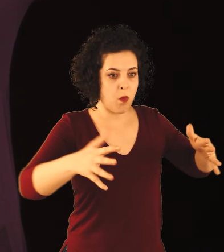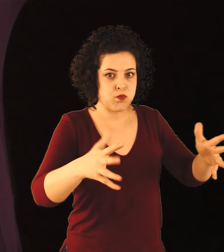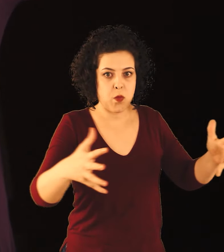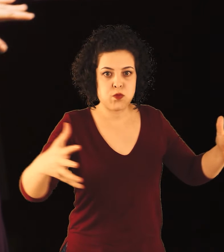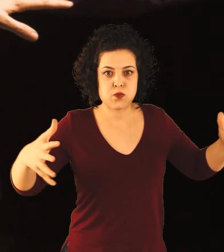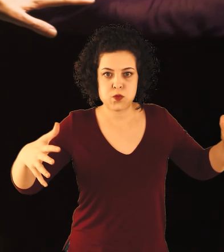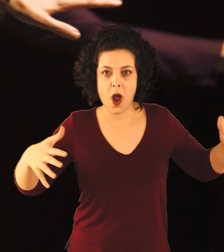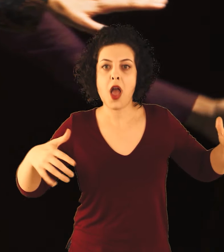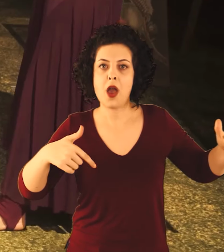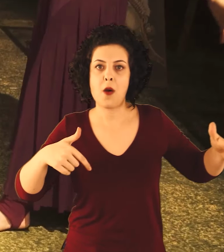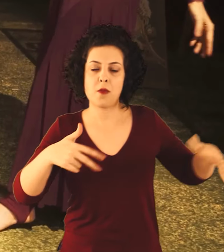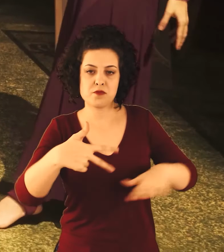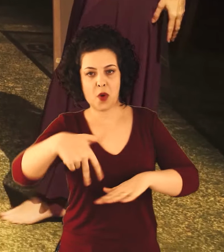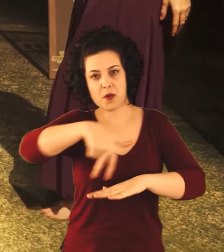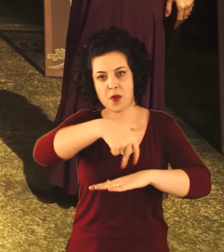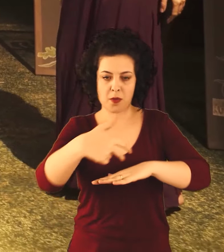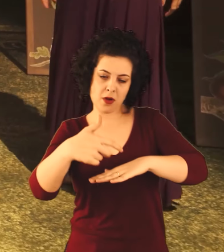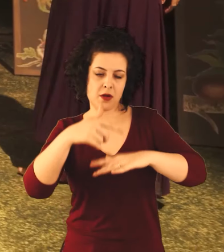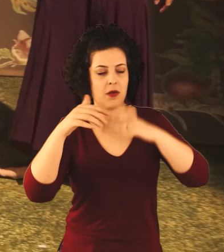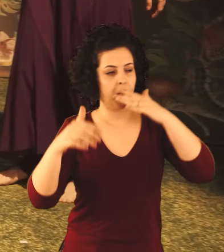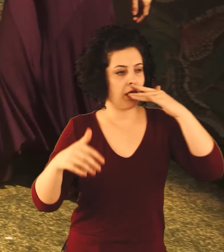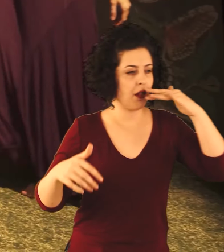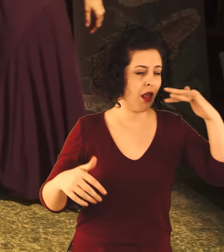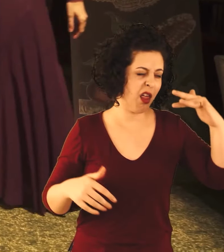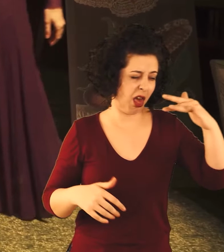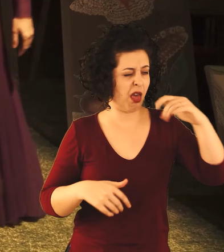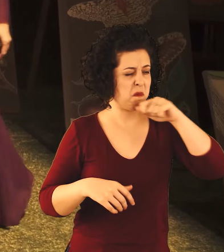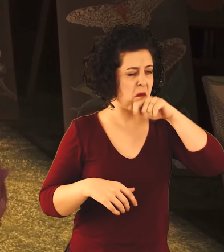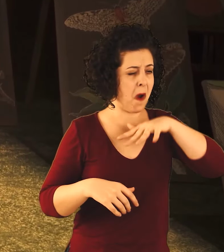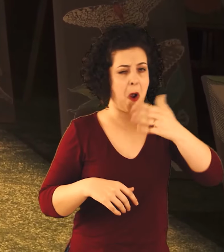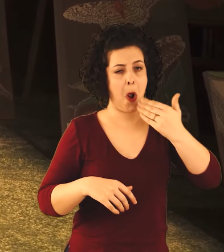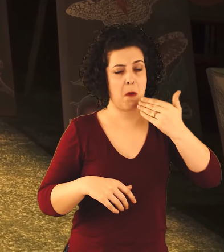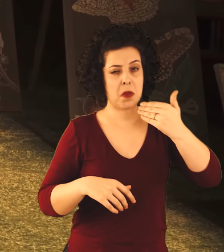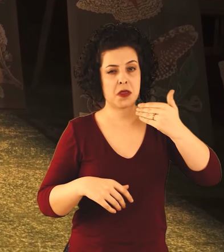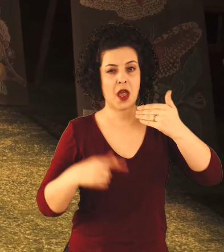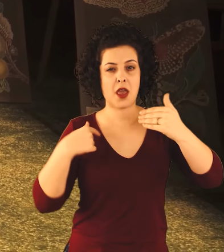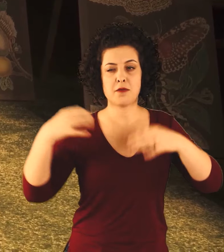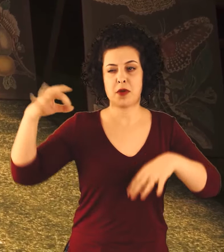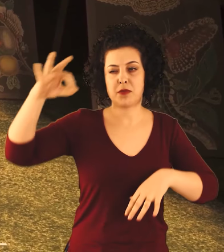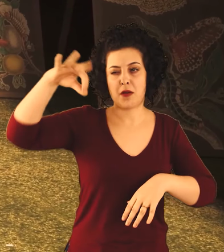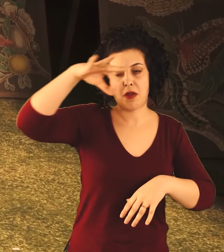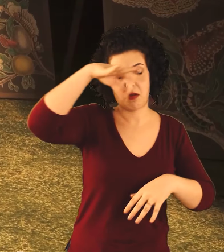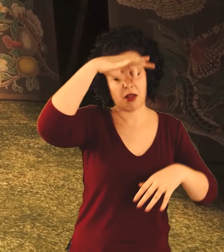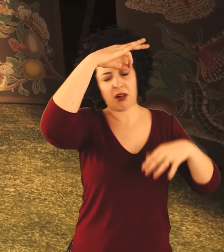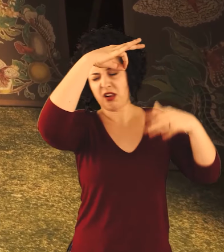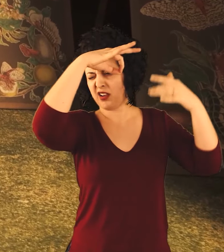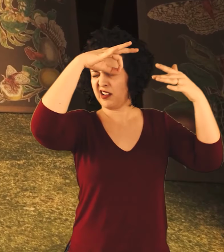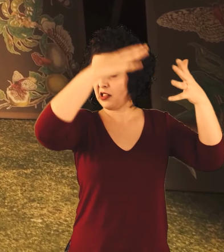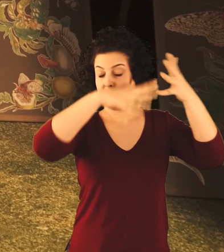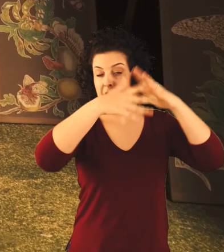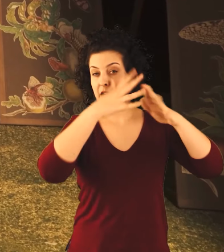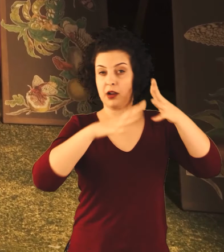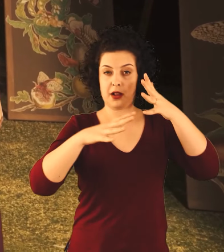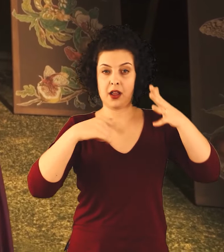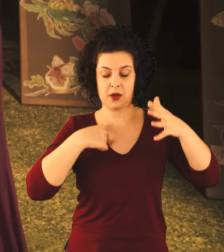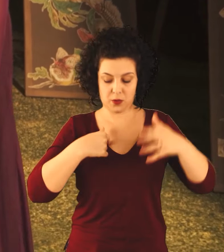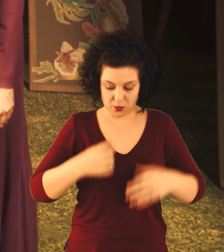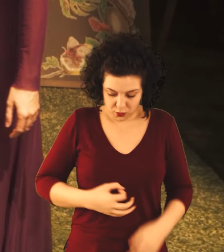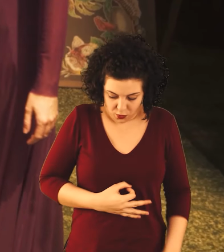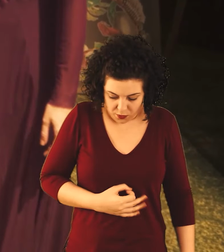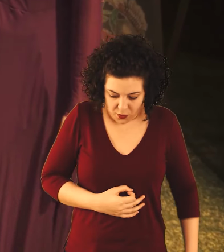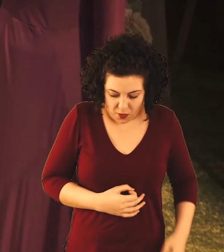Eu sou Maria que balança dentro do barco. Eu sou o cheiro da comida que já apodreceu. Eu sou uma mosca que atrapalha o pensamento da Maria. Eu